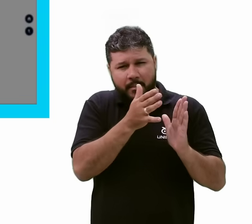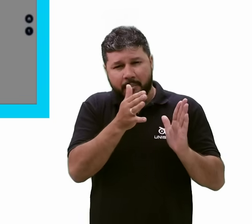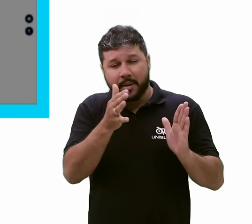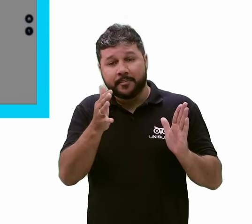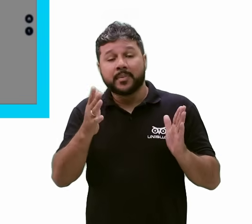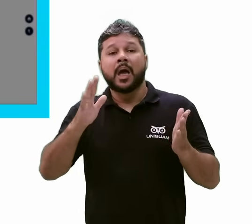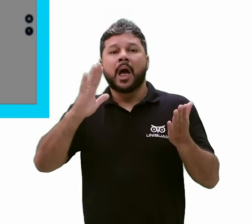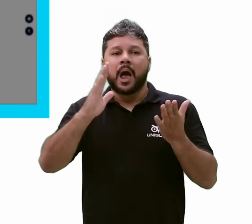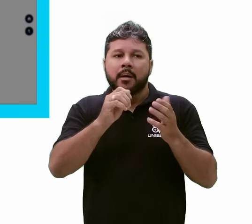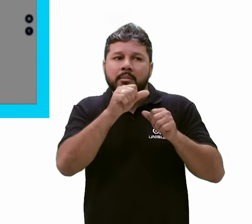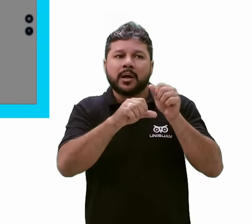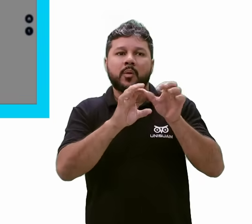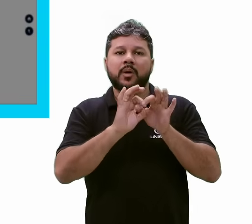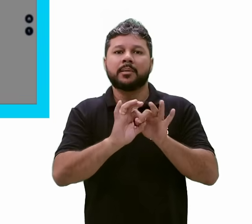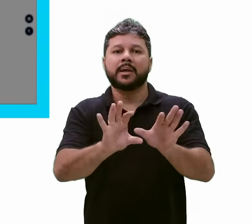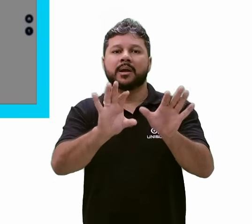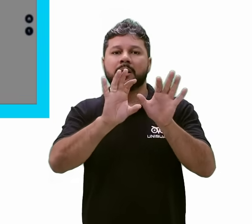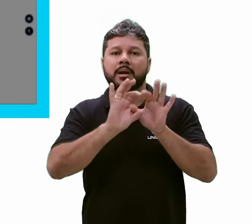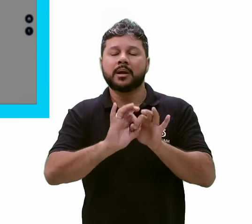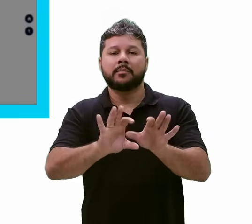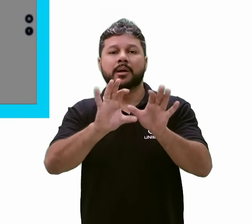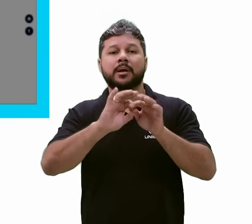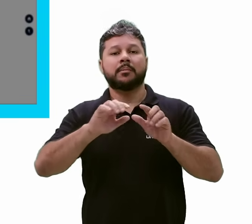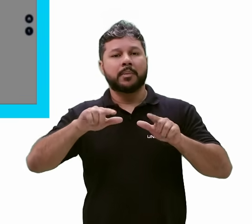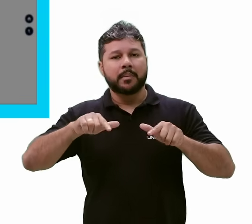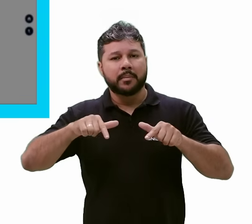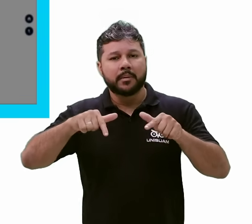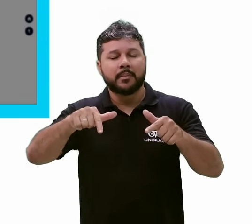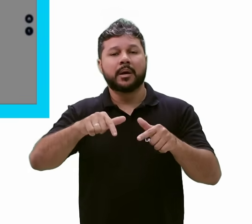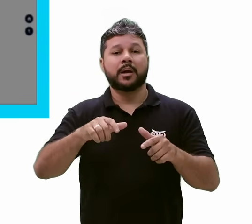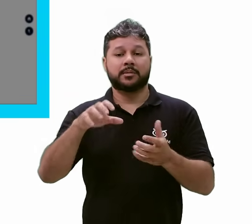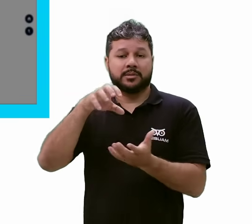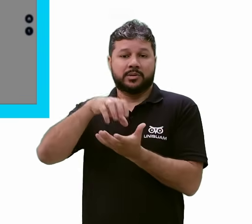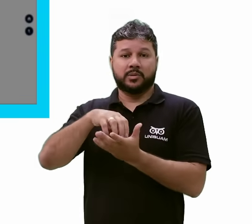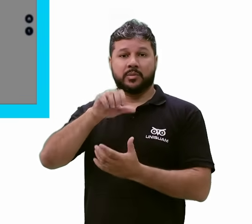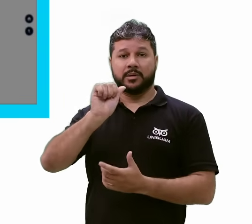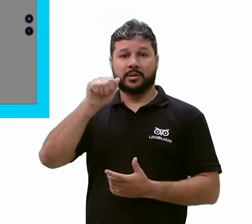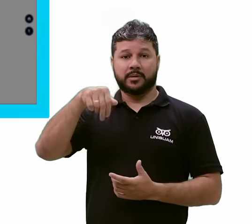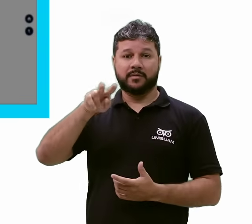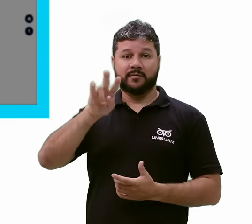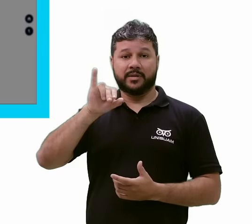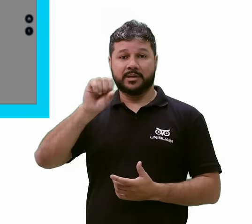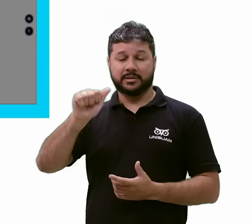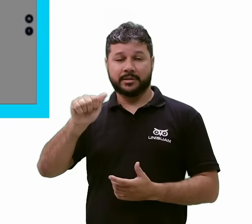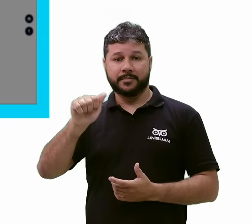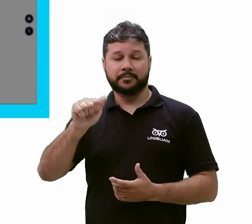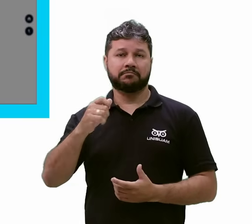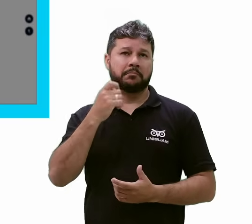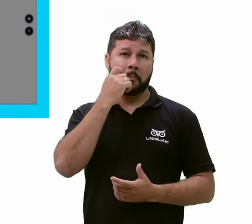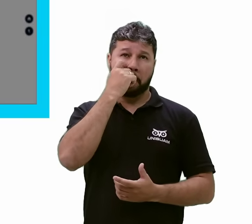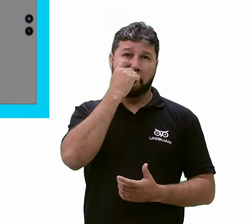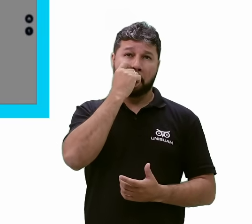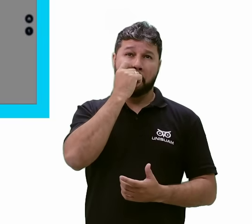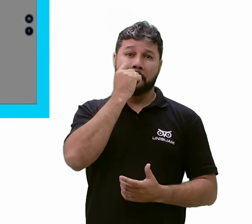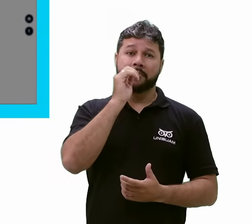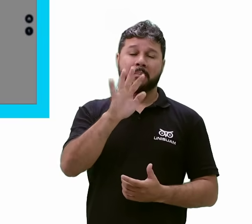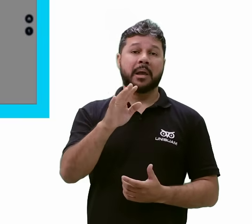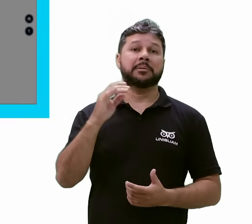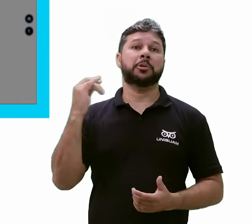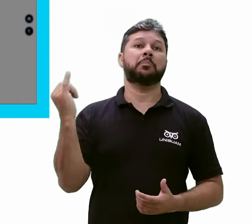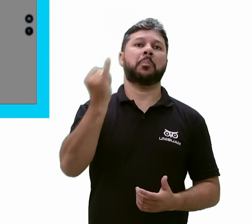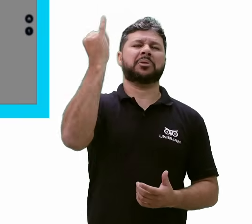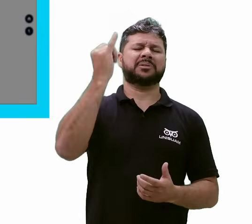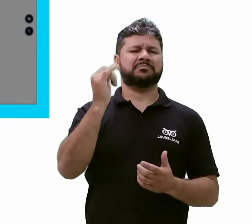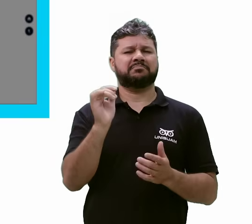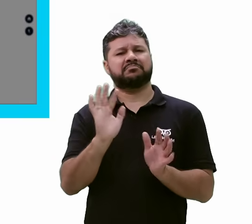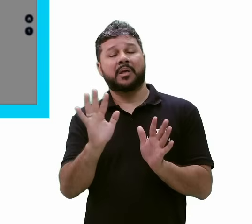vê alguma autorização começando a acontecer, né, pela Anvisa, tá? Então, nada muito,